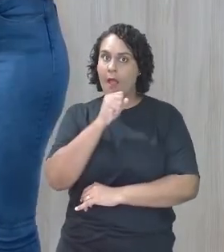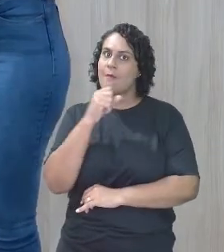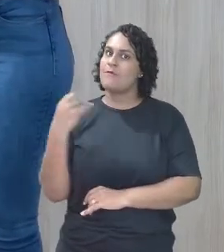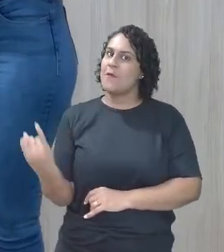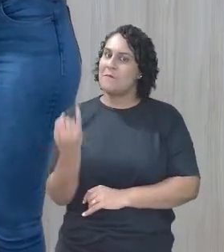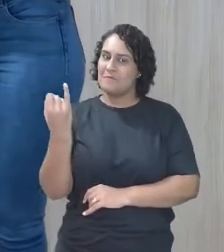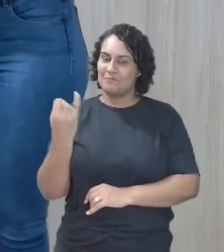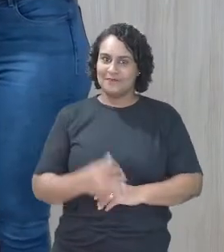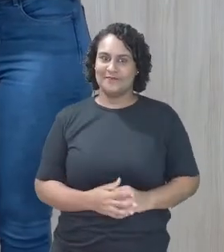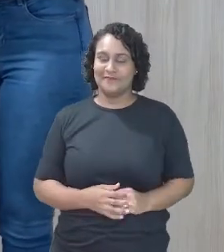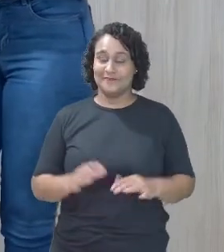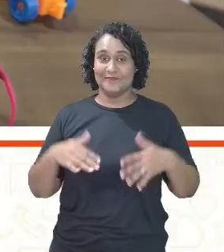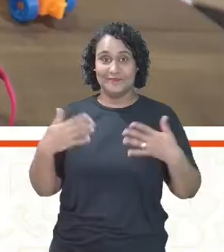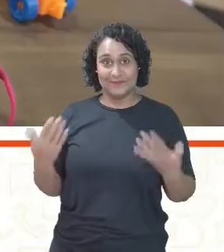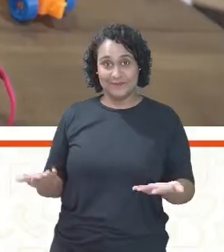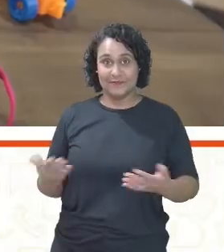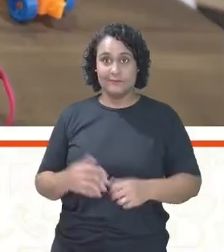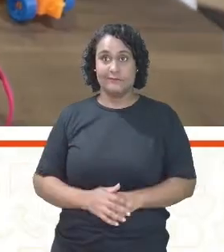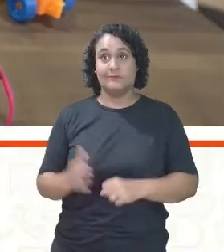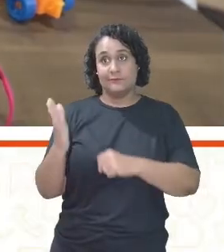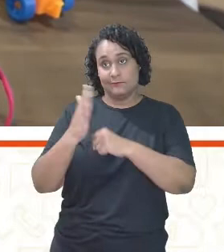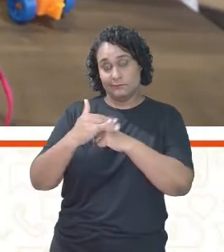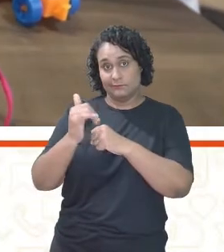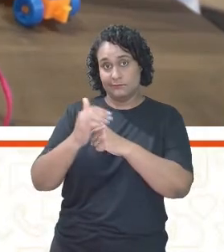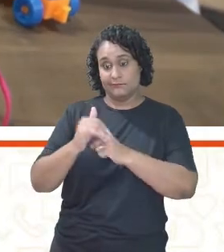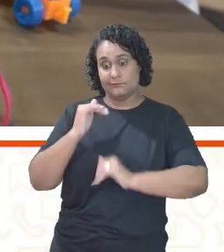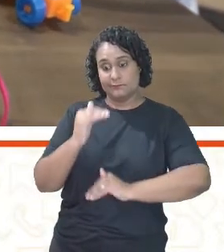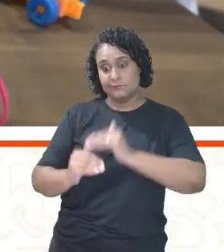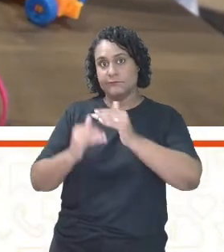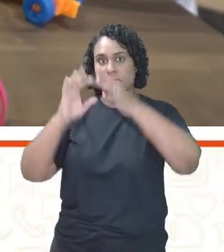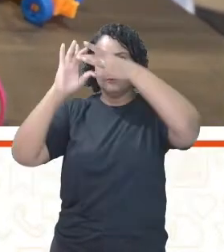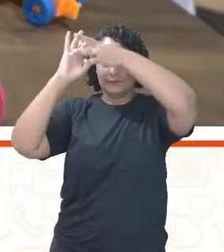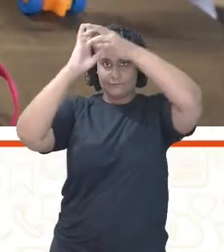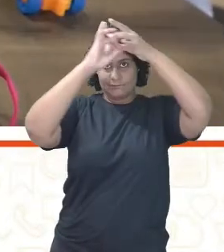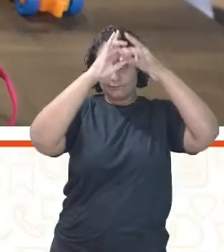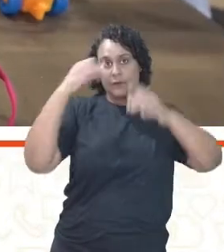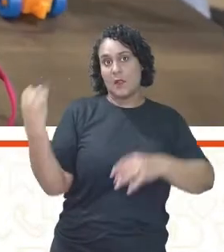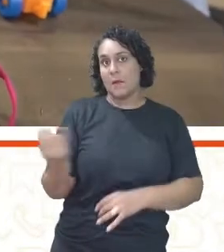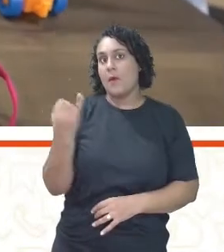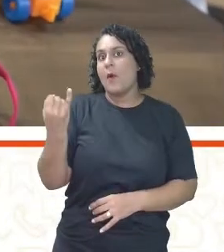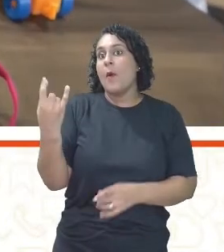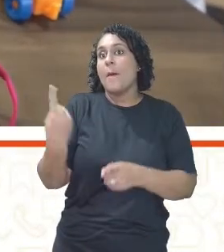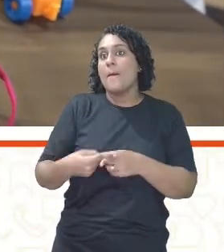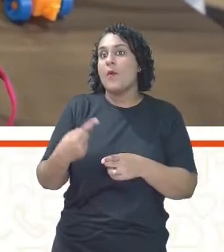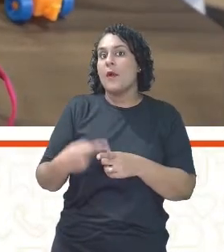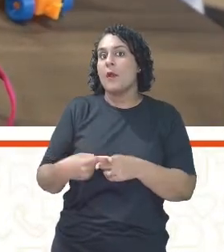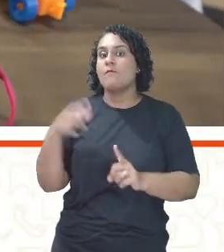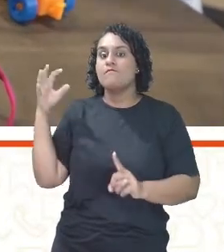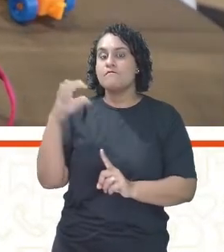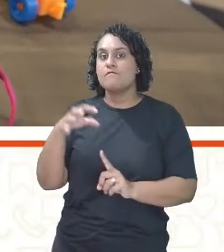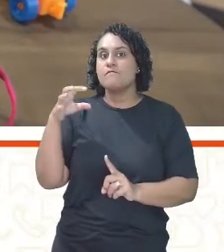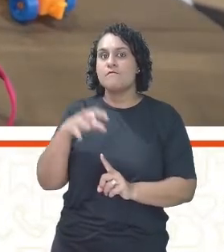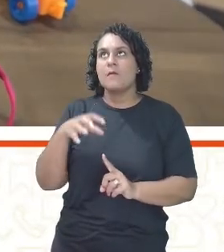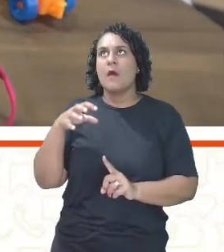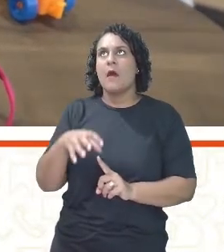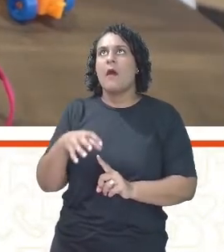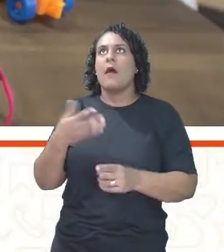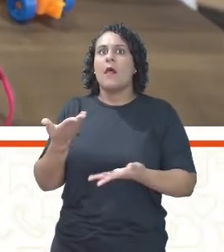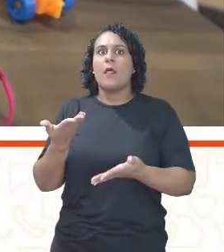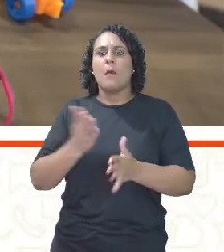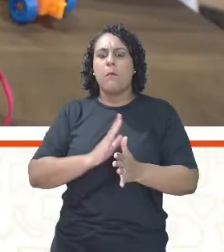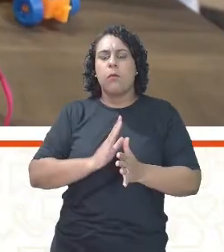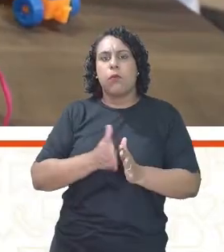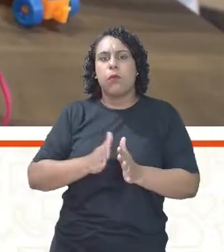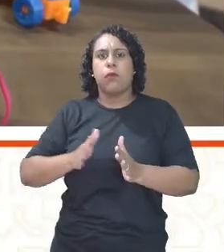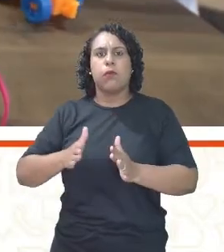significativas. Então, a afetividade e o desenvolvimento cognitivo têm uma importância porque influencia na velocidade com